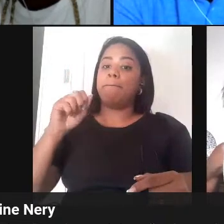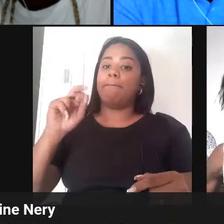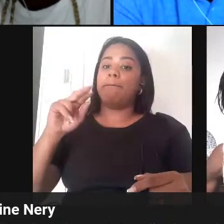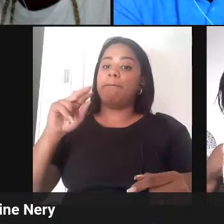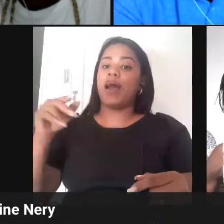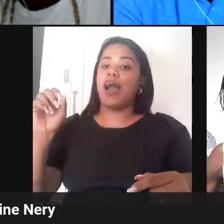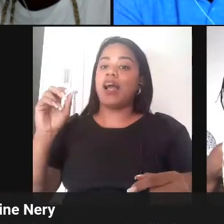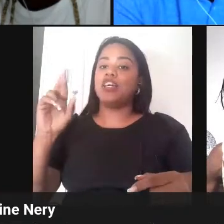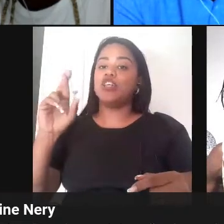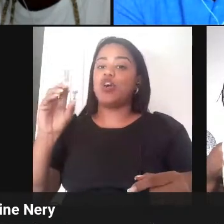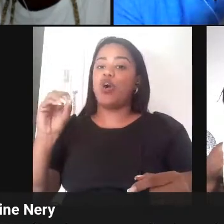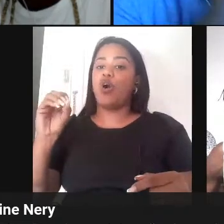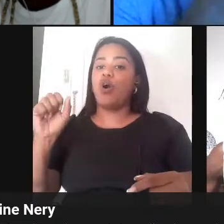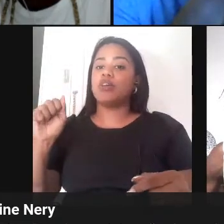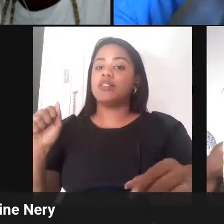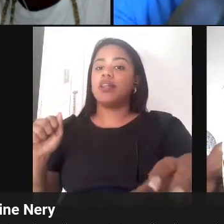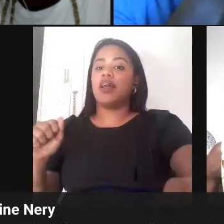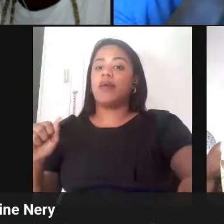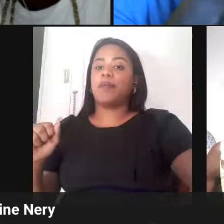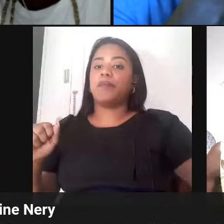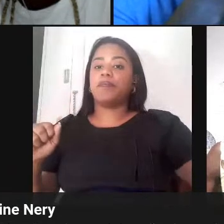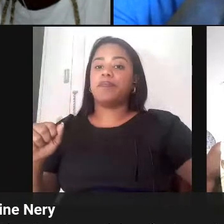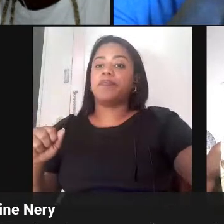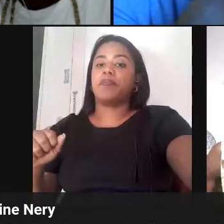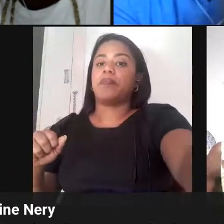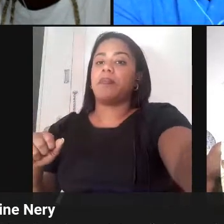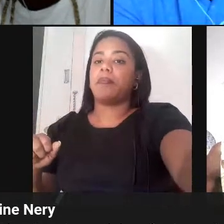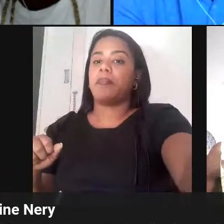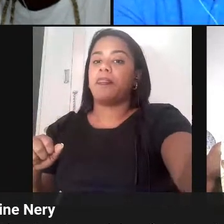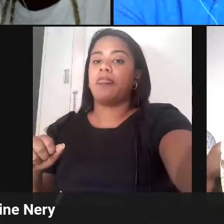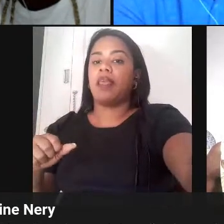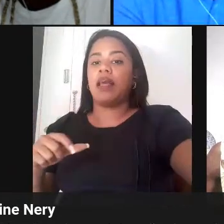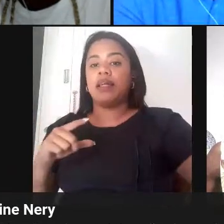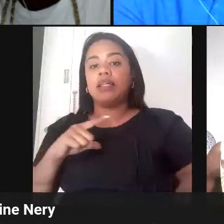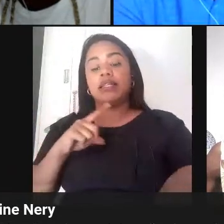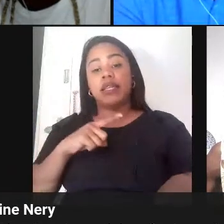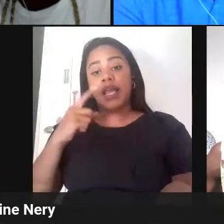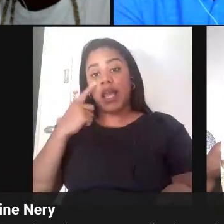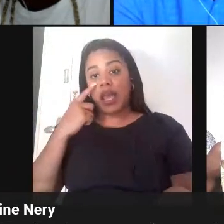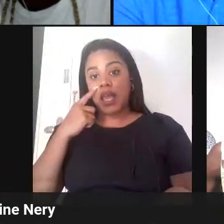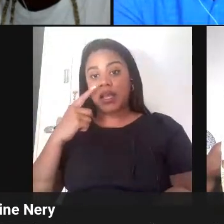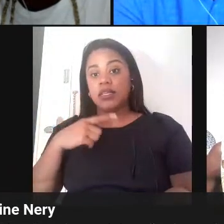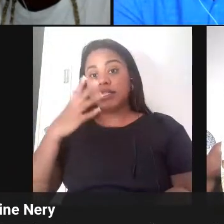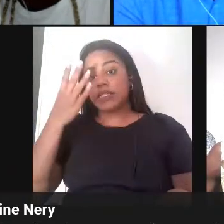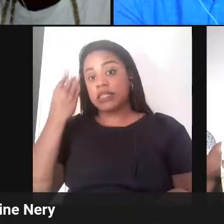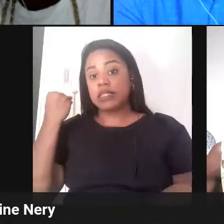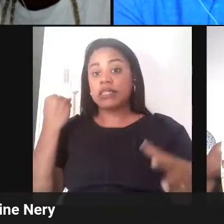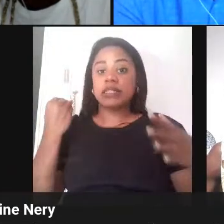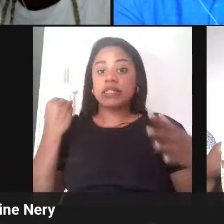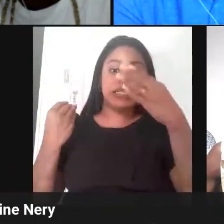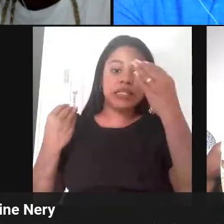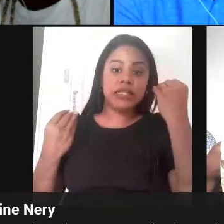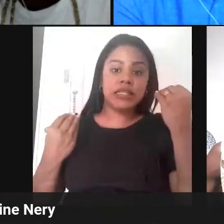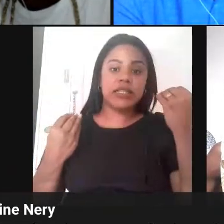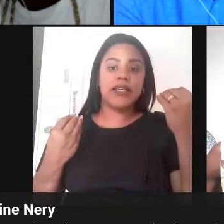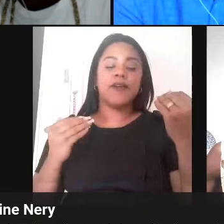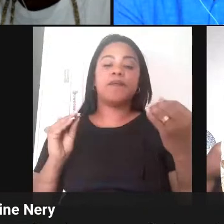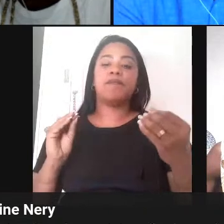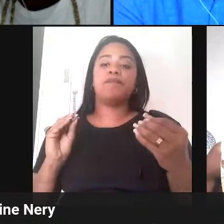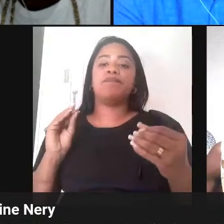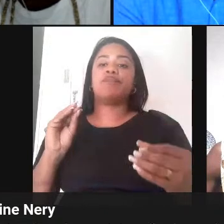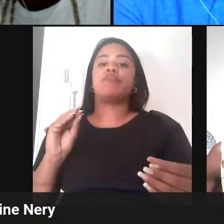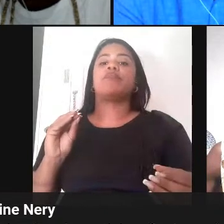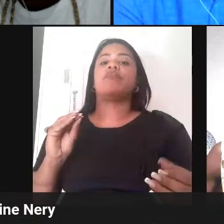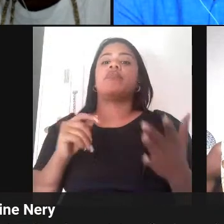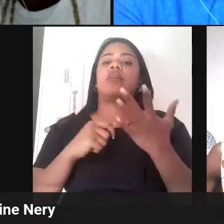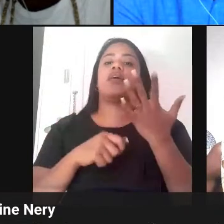que infelizmente tem sido omitido, tem sido esquecido, que é o Sulimane Kassamo, que